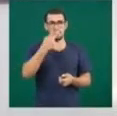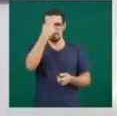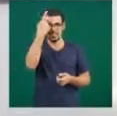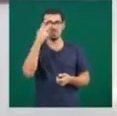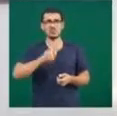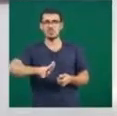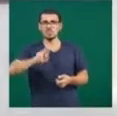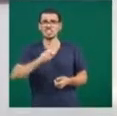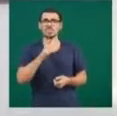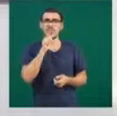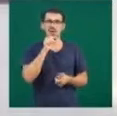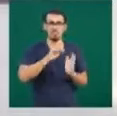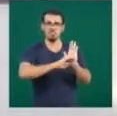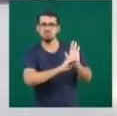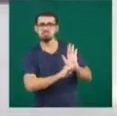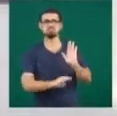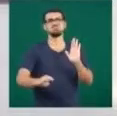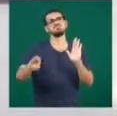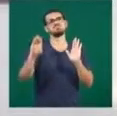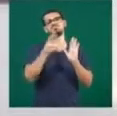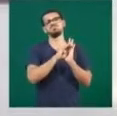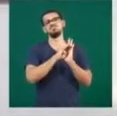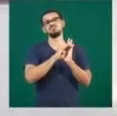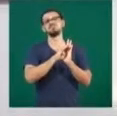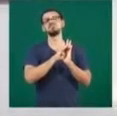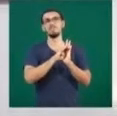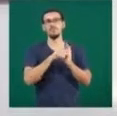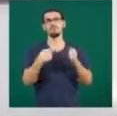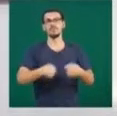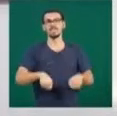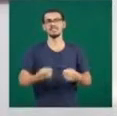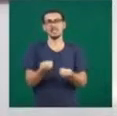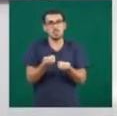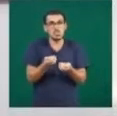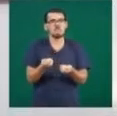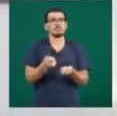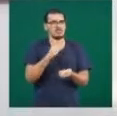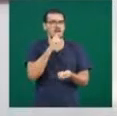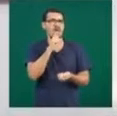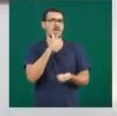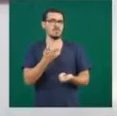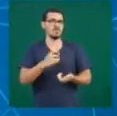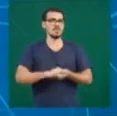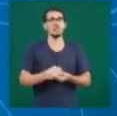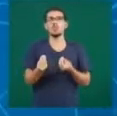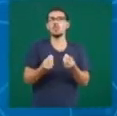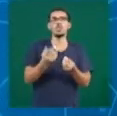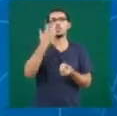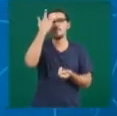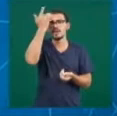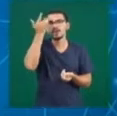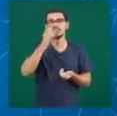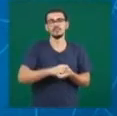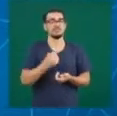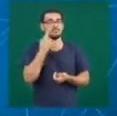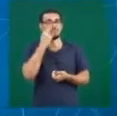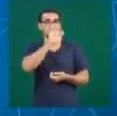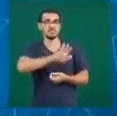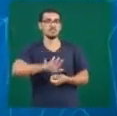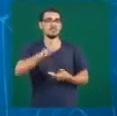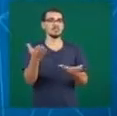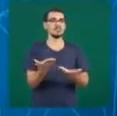água em Uberlândia. Então, vale continuar economizando. Vamos à previsão para amanhã. Veja no mapa.